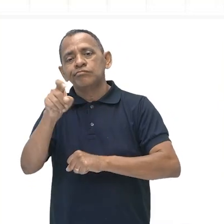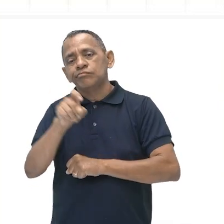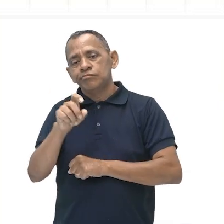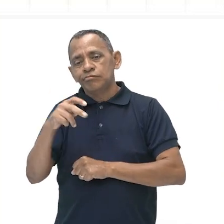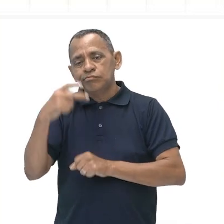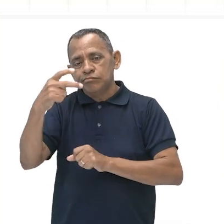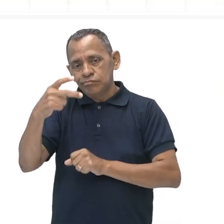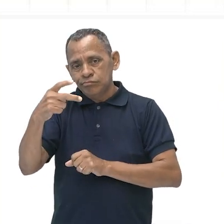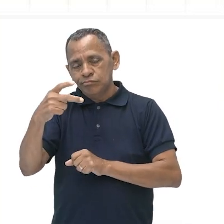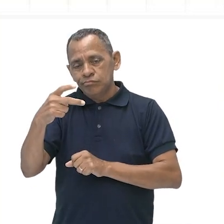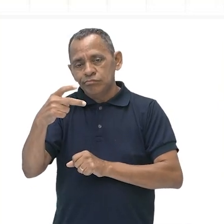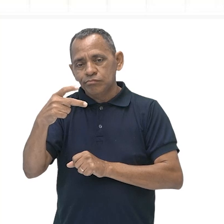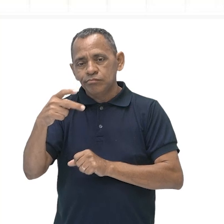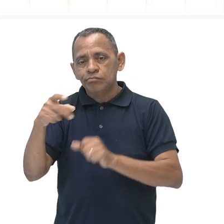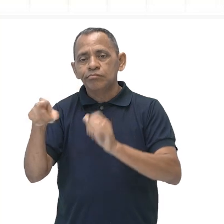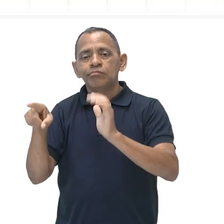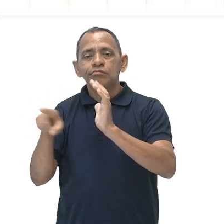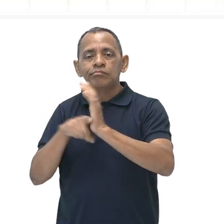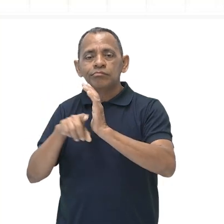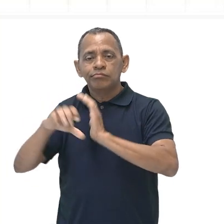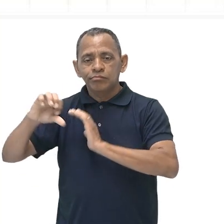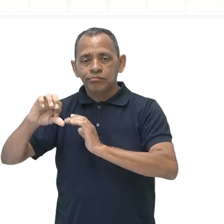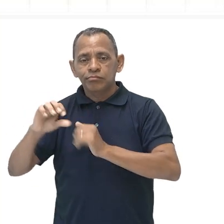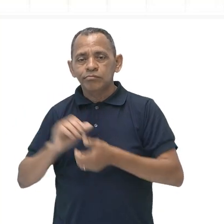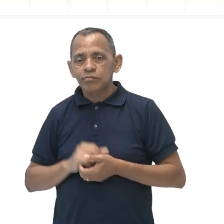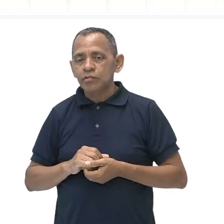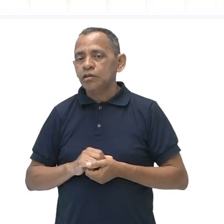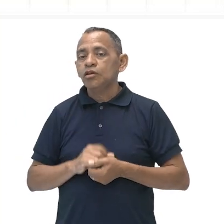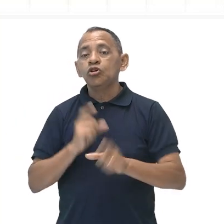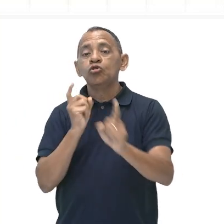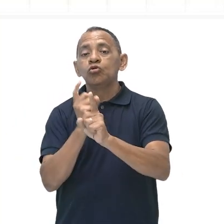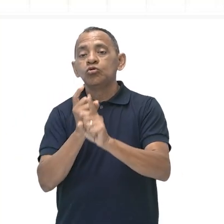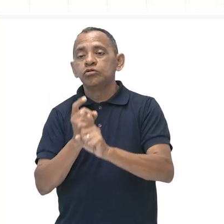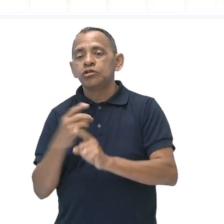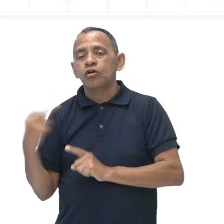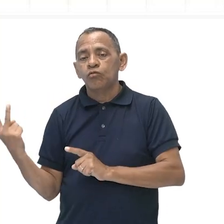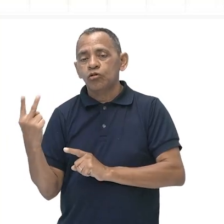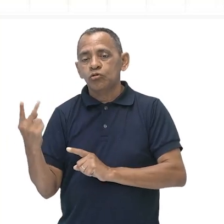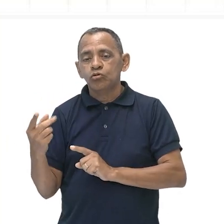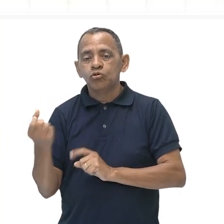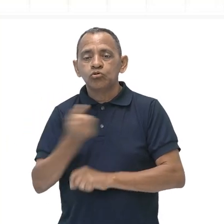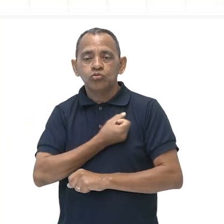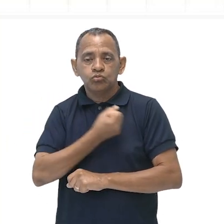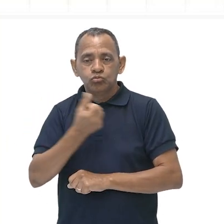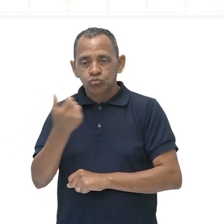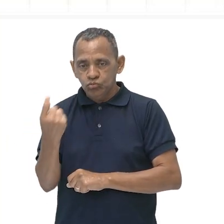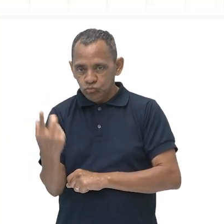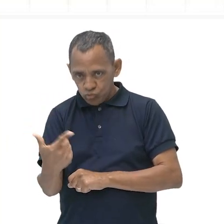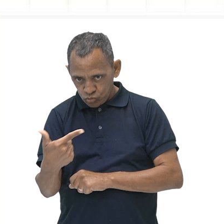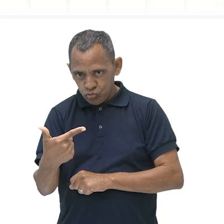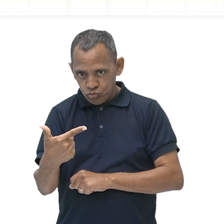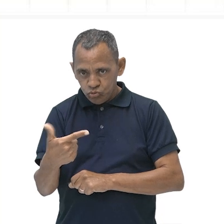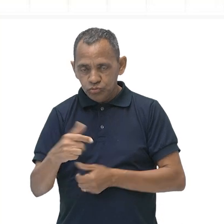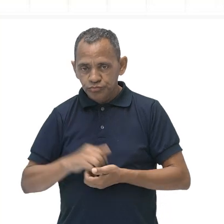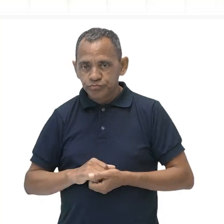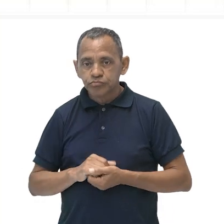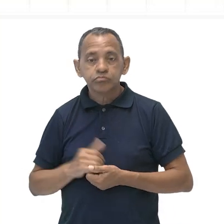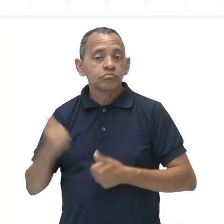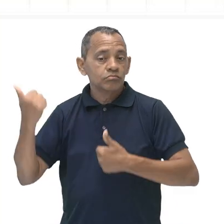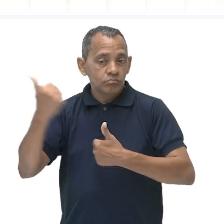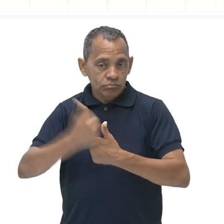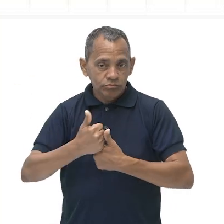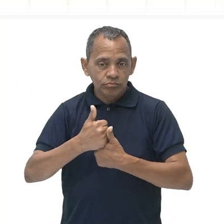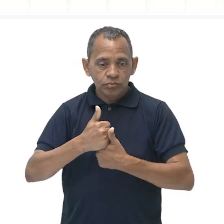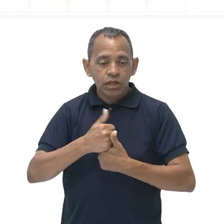9, eu quero descobrir o valor do número 2. Então, eu vou substituir o 2, aonde tiver x eu vou colocar